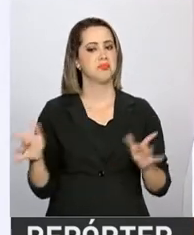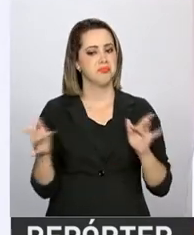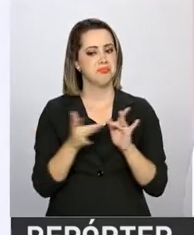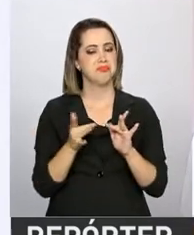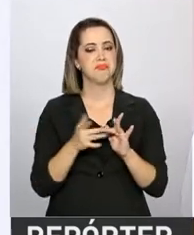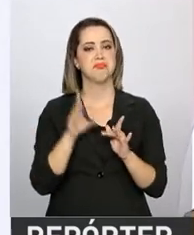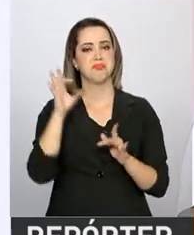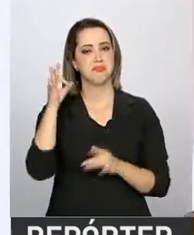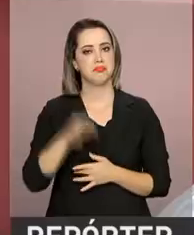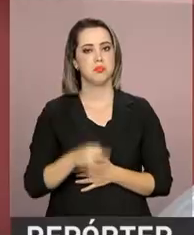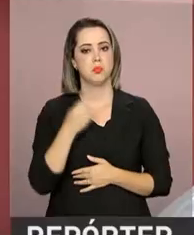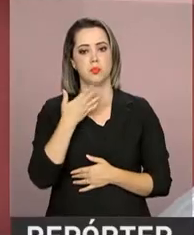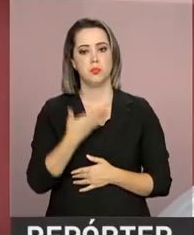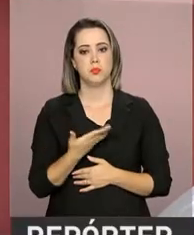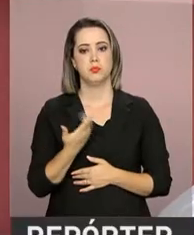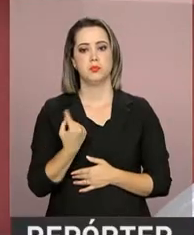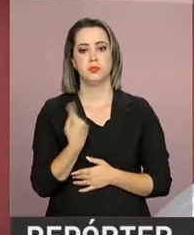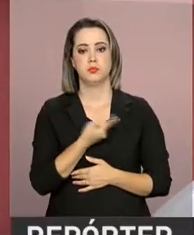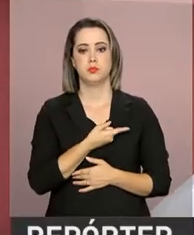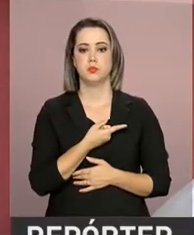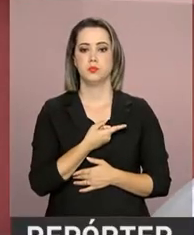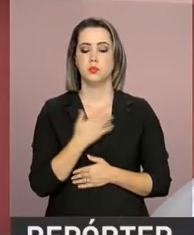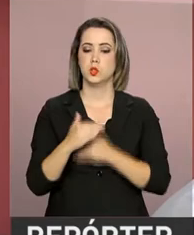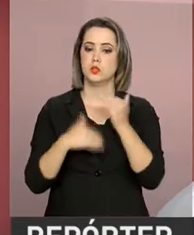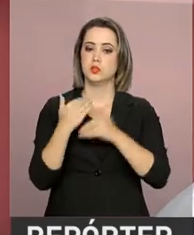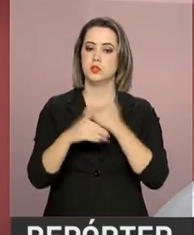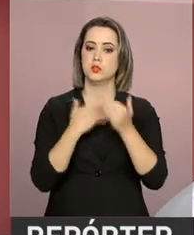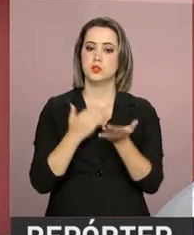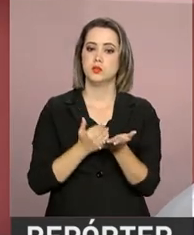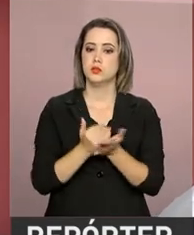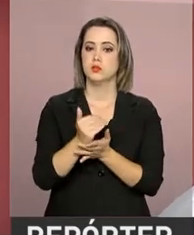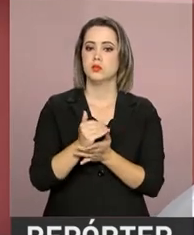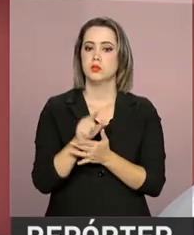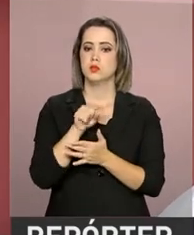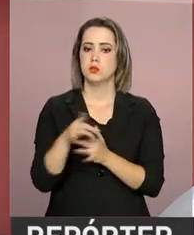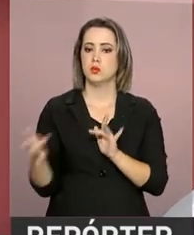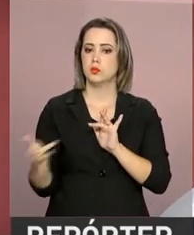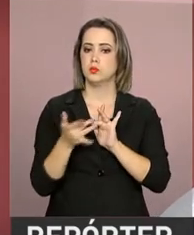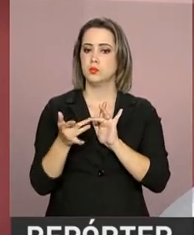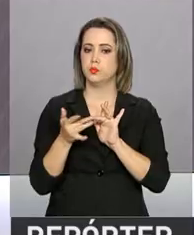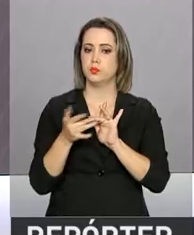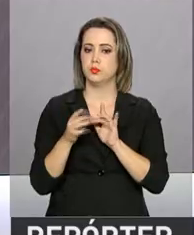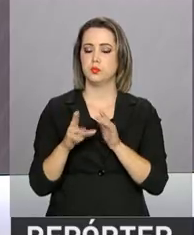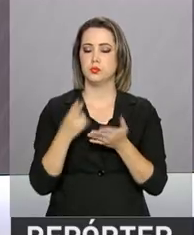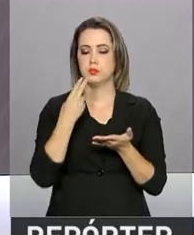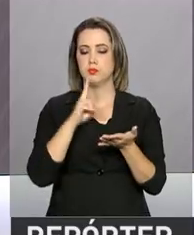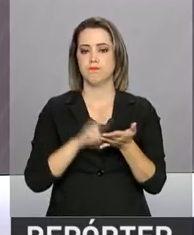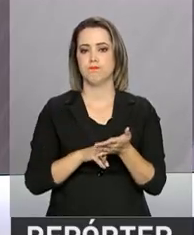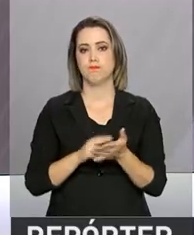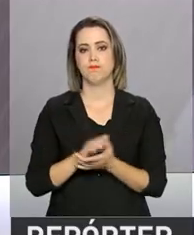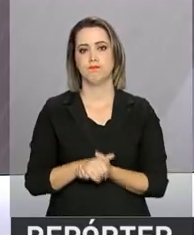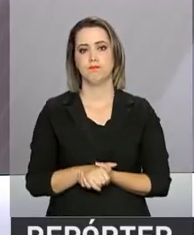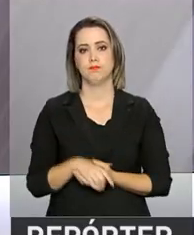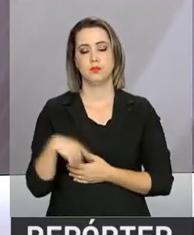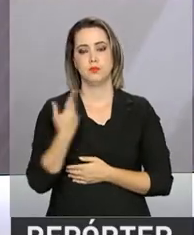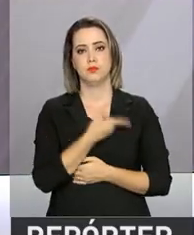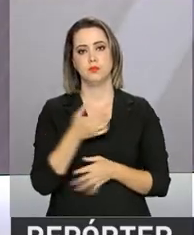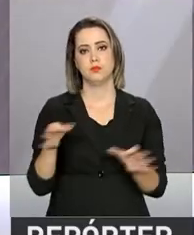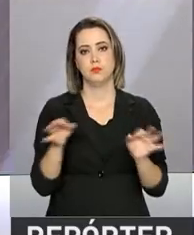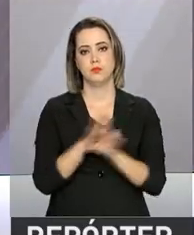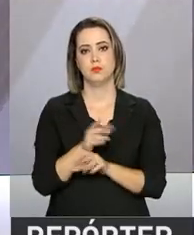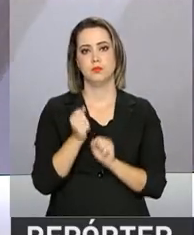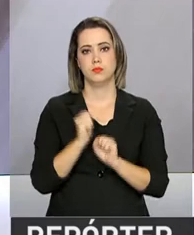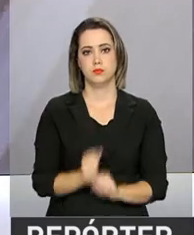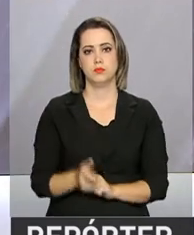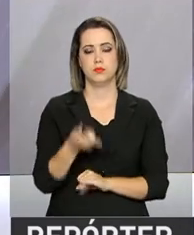vir em melhor hora a gente está crescendo a partir desse momento a gente começou essa integração com os correios nós ficamos por aqui